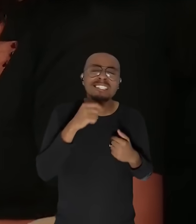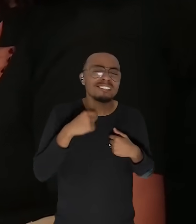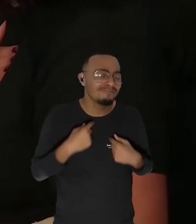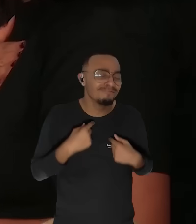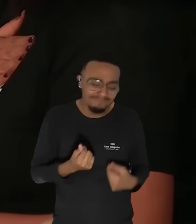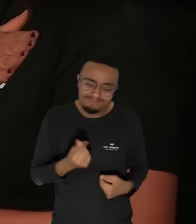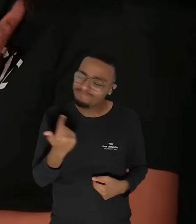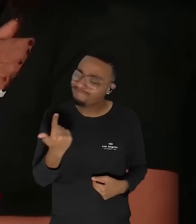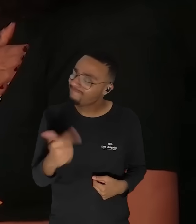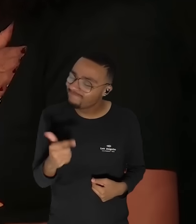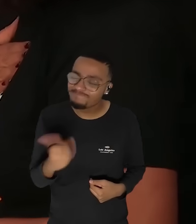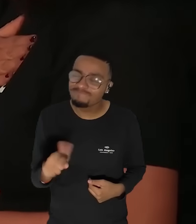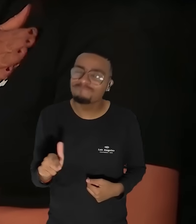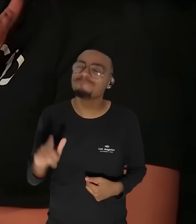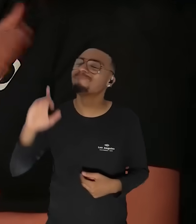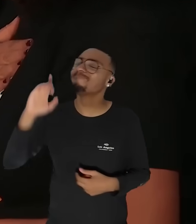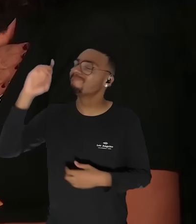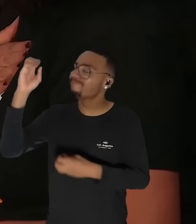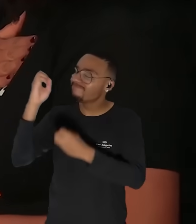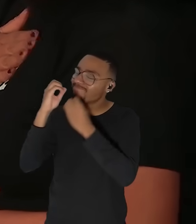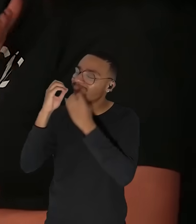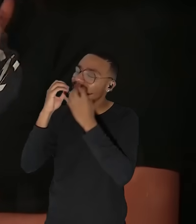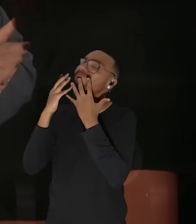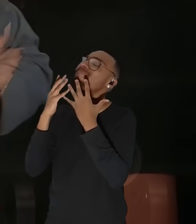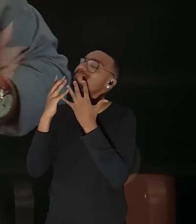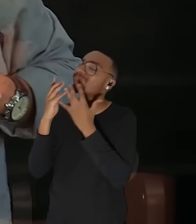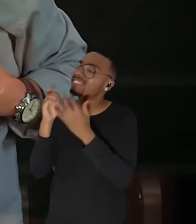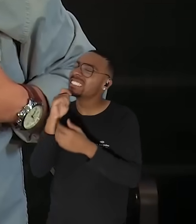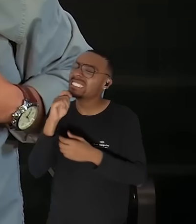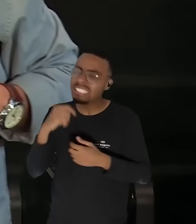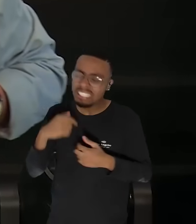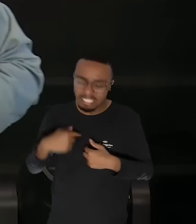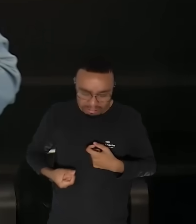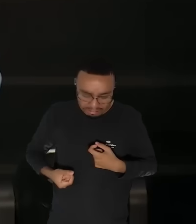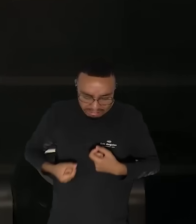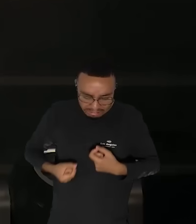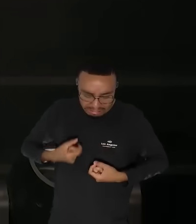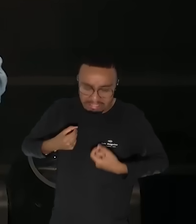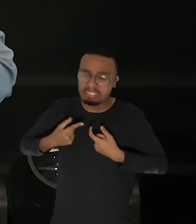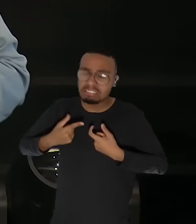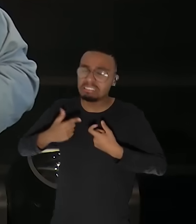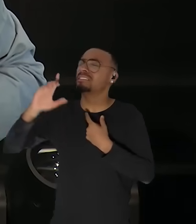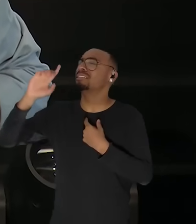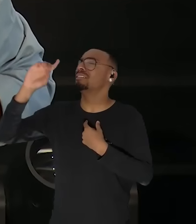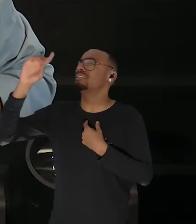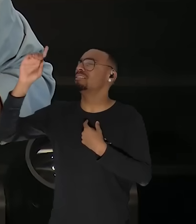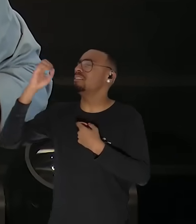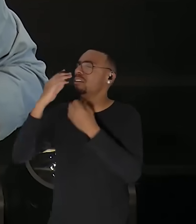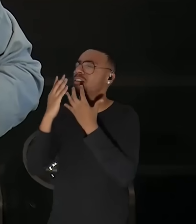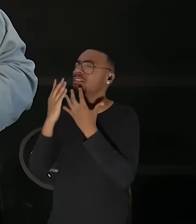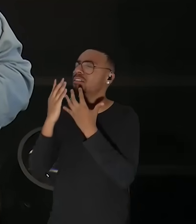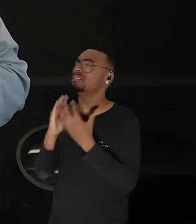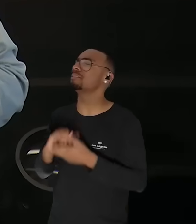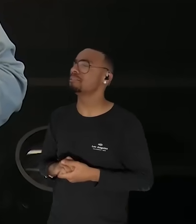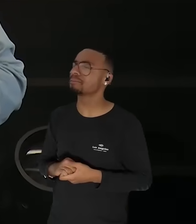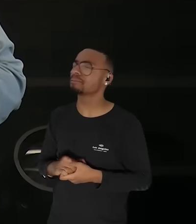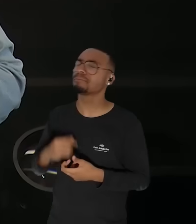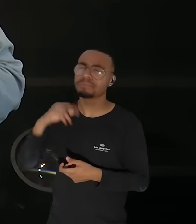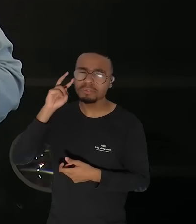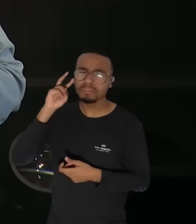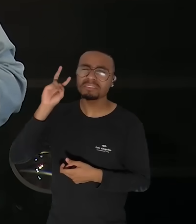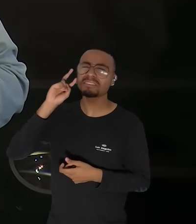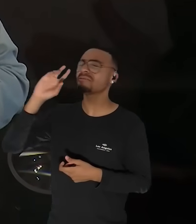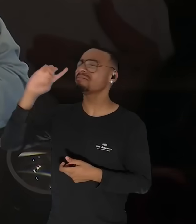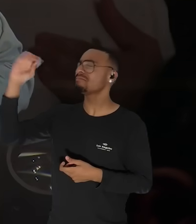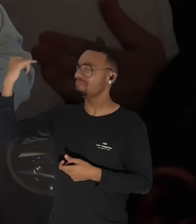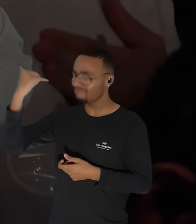dinheiro, Deus é bom mesmo com tumores, Deus é bom. Eu tenho que lembrar do que Ele disse, eu